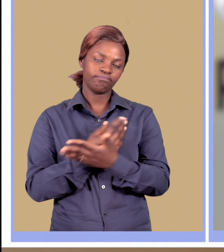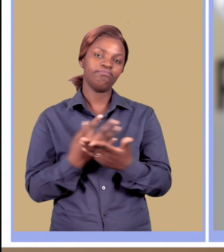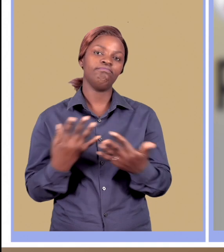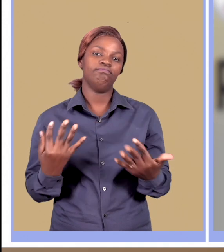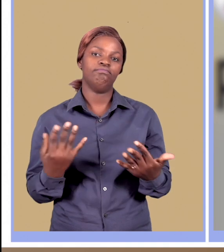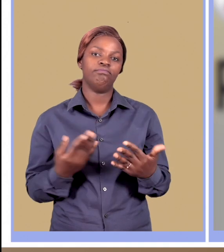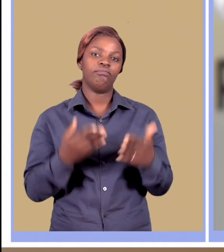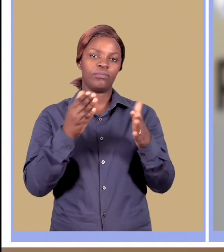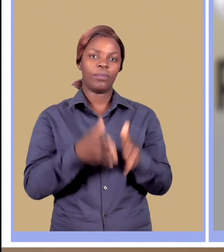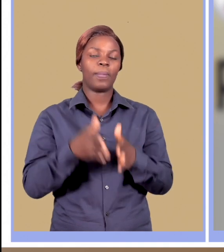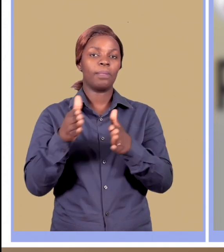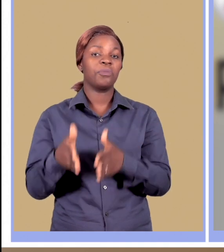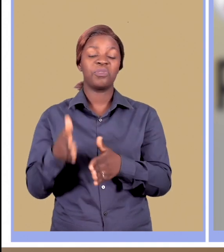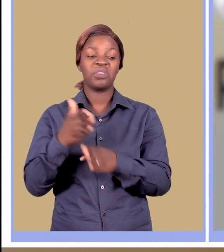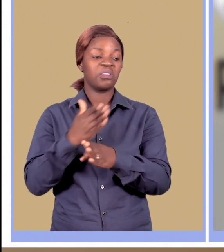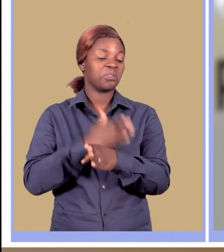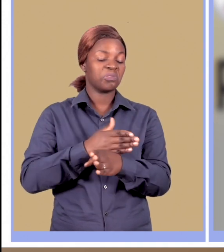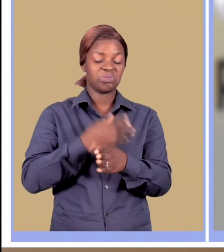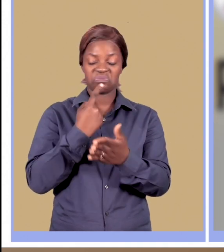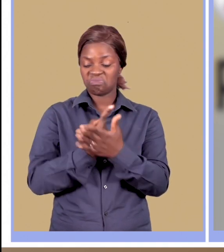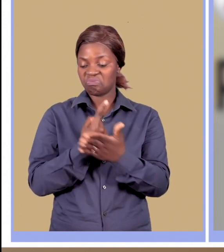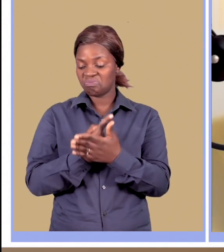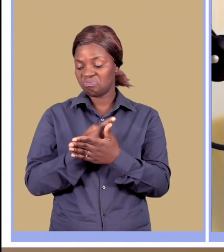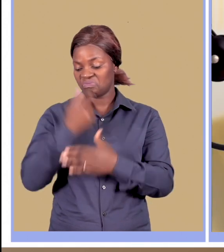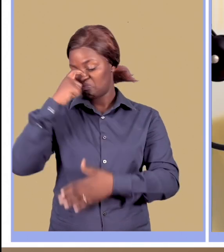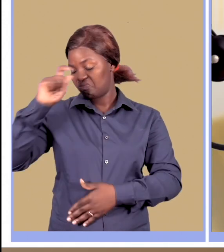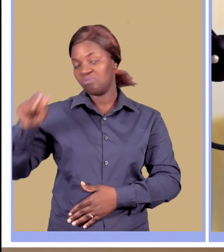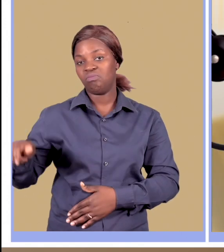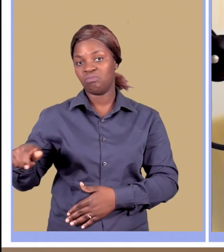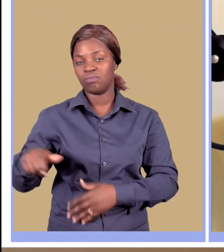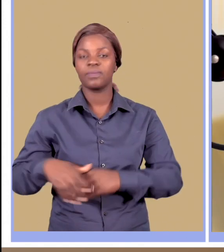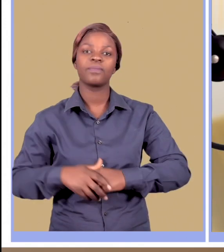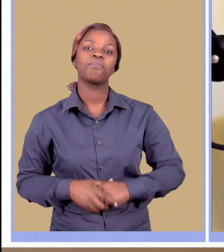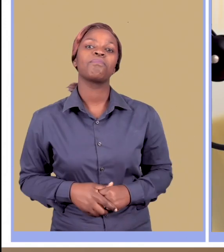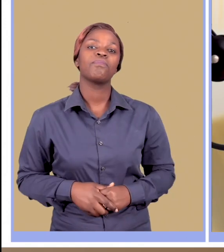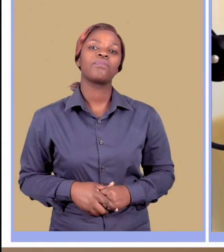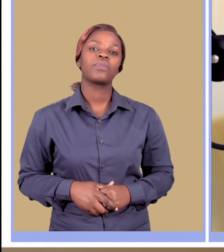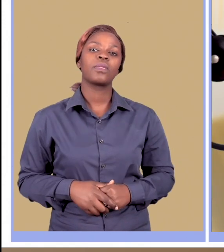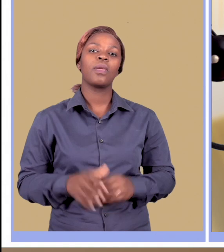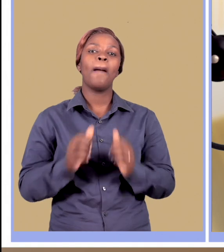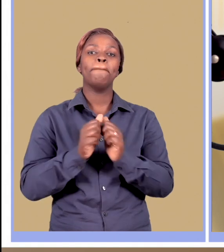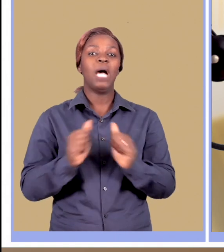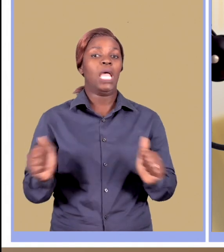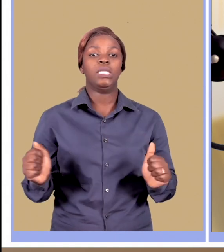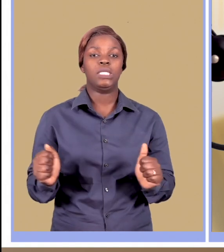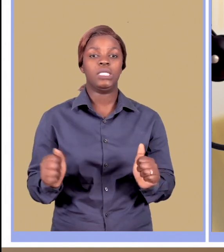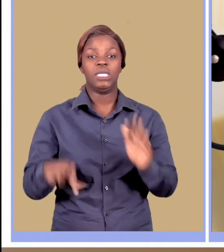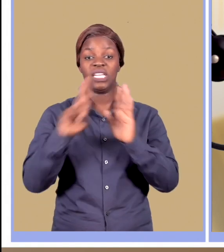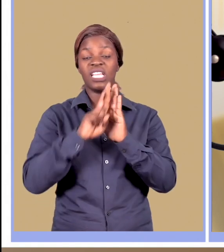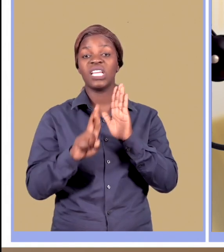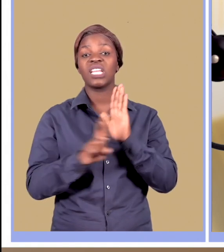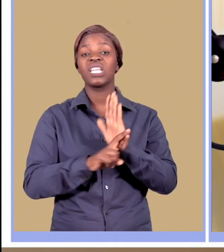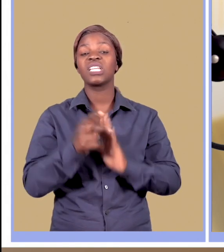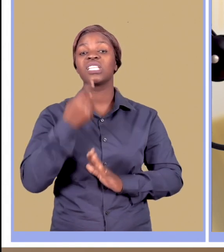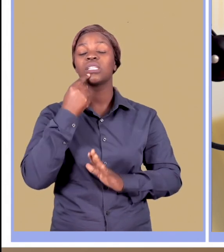importante, porque são pessoas que são deixadas para trás. Conforme diz a Convenção, ninguém deve ficar